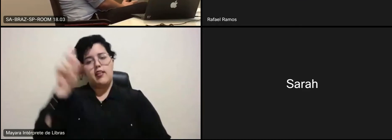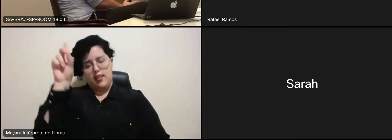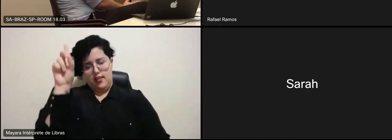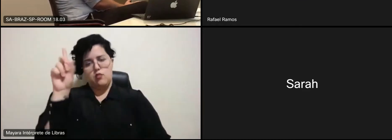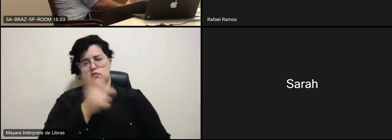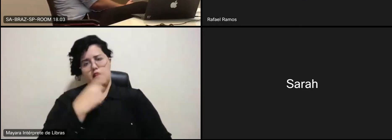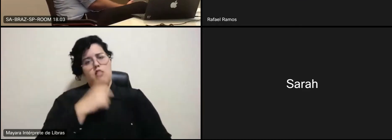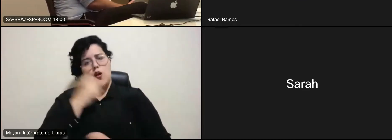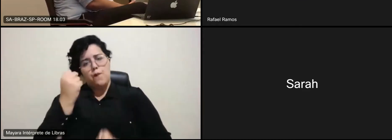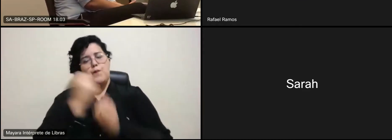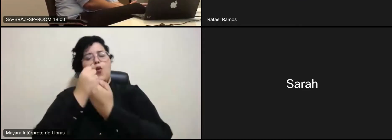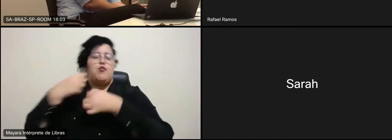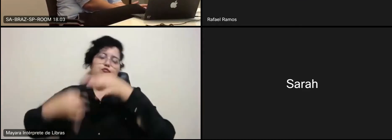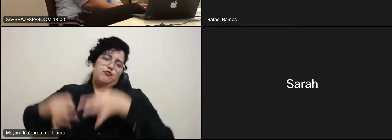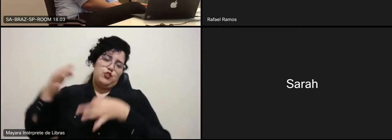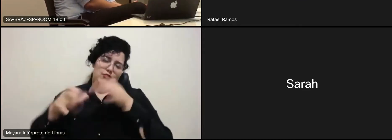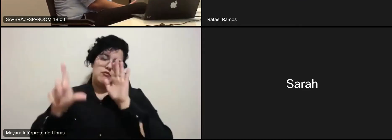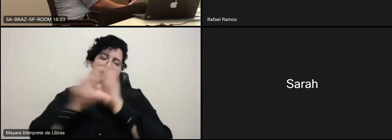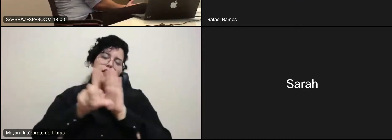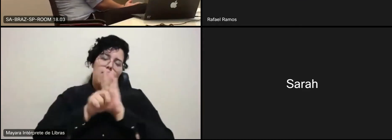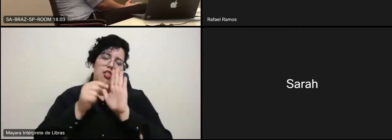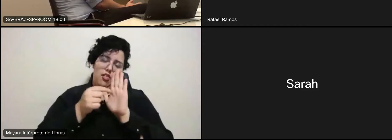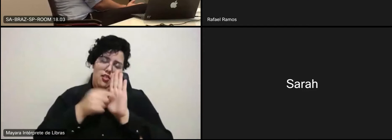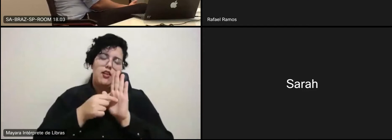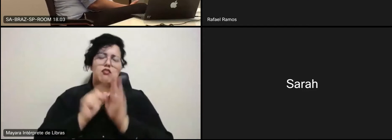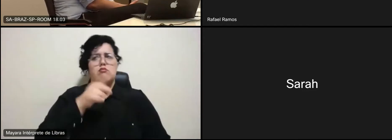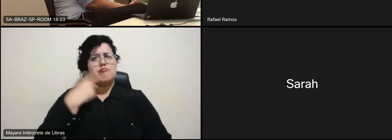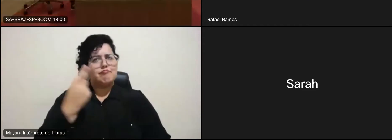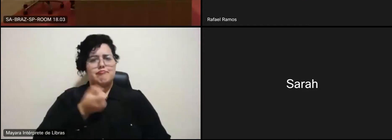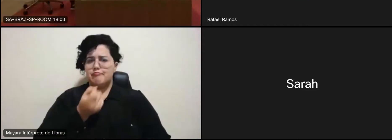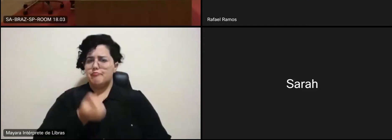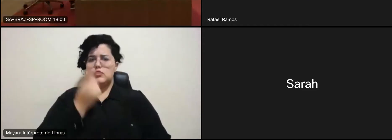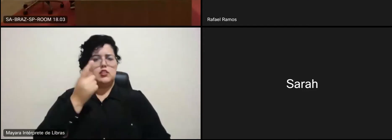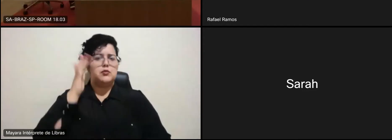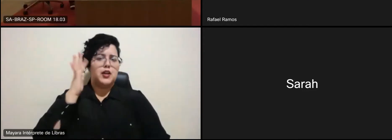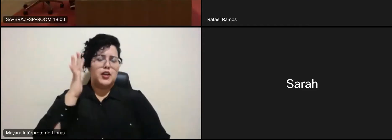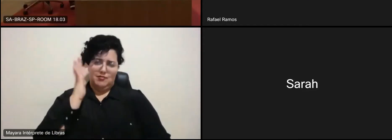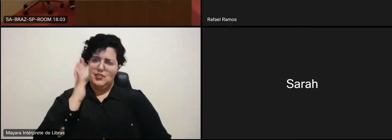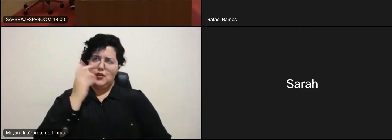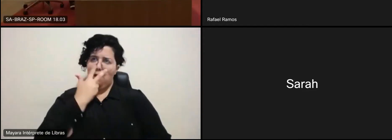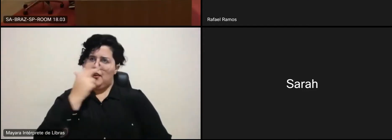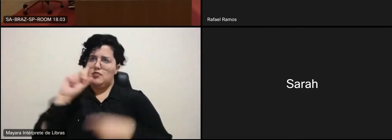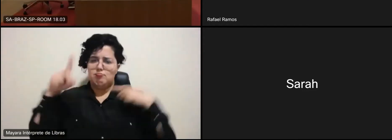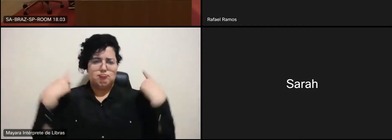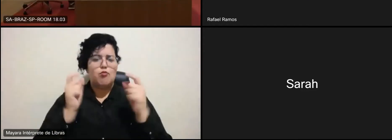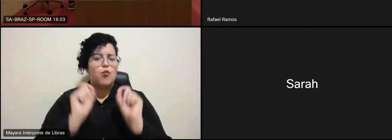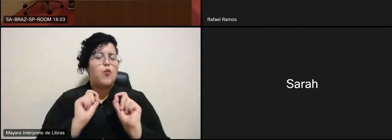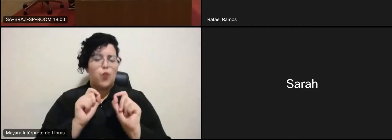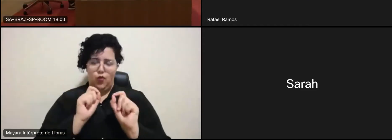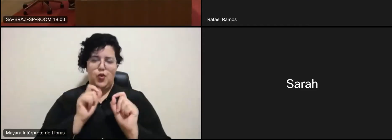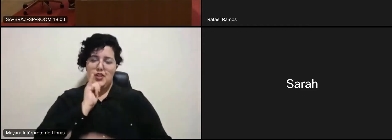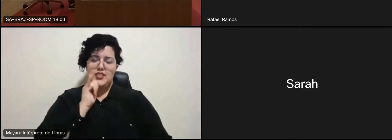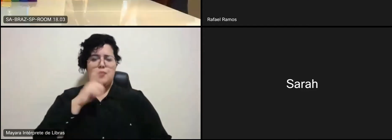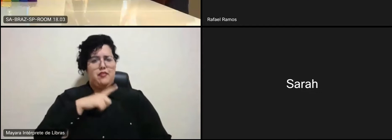apoio jurídico, né? E é louco pensar, até desculpa, Moisés, mas é louco pensar que, por exemplo, mesmo a mídia, o papel